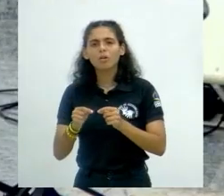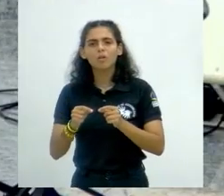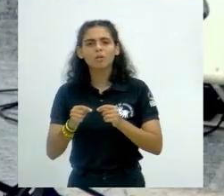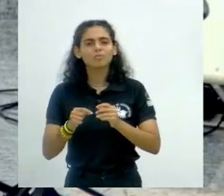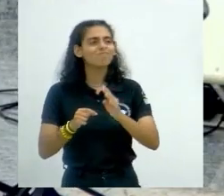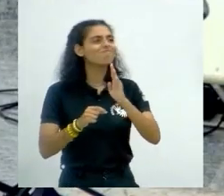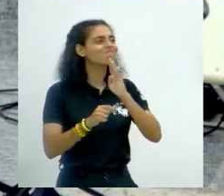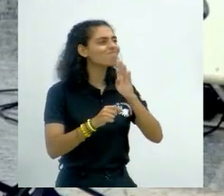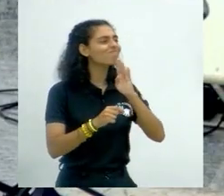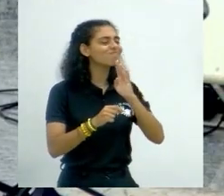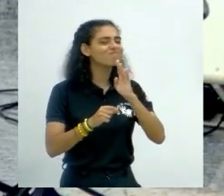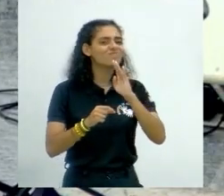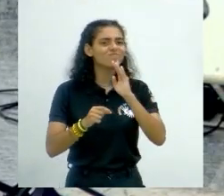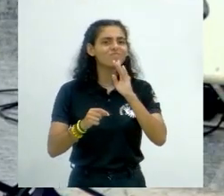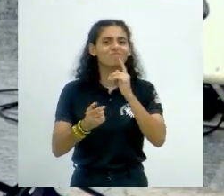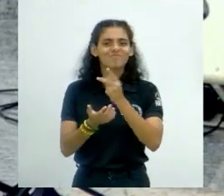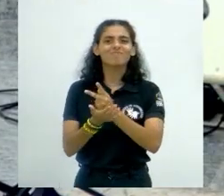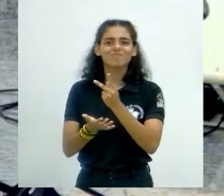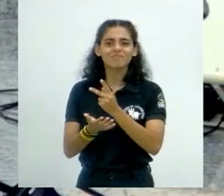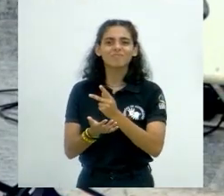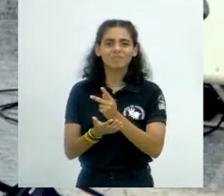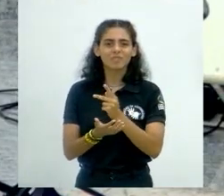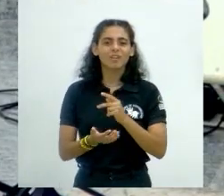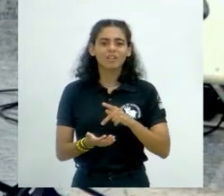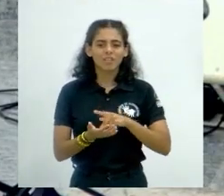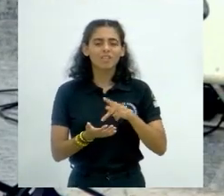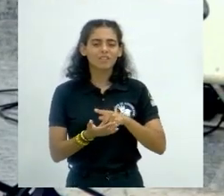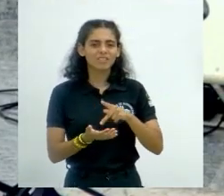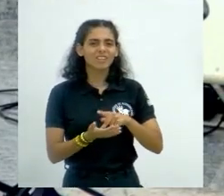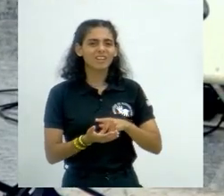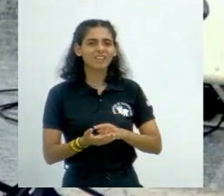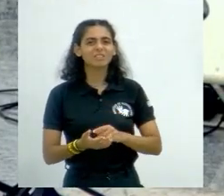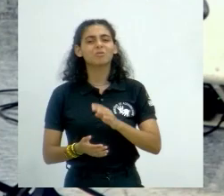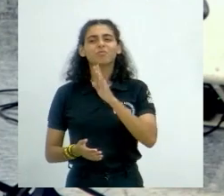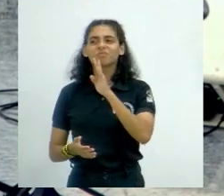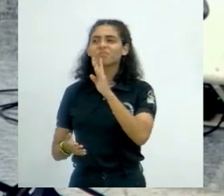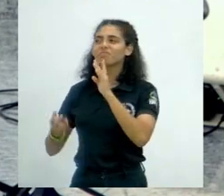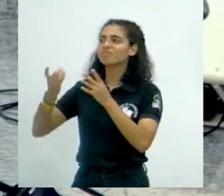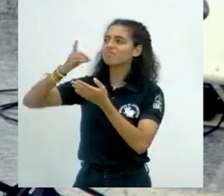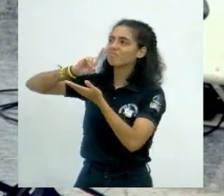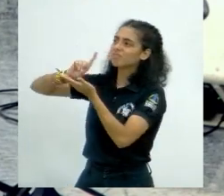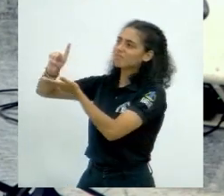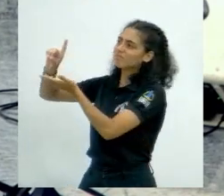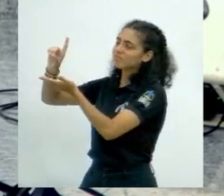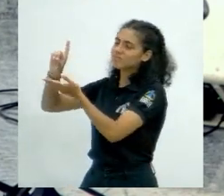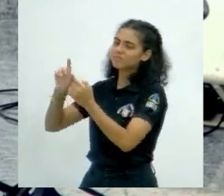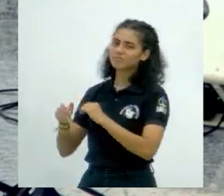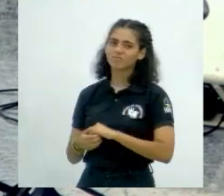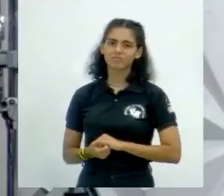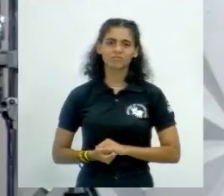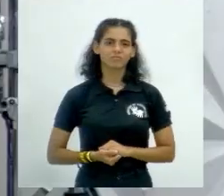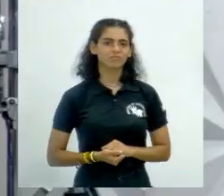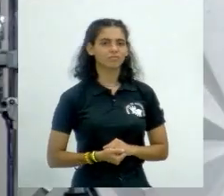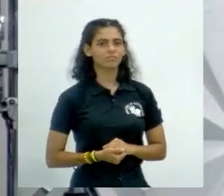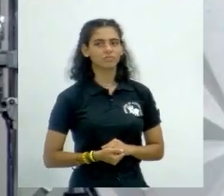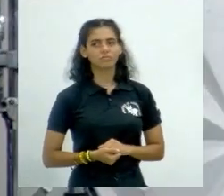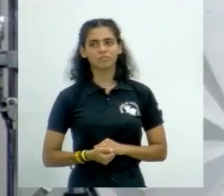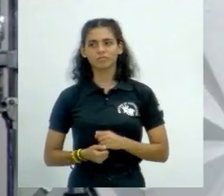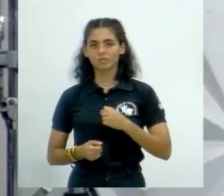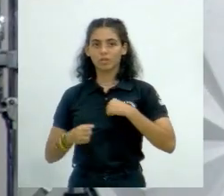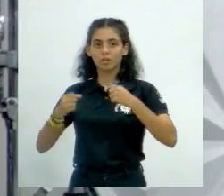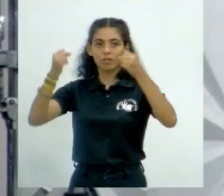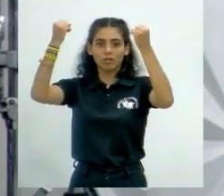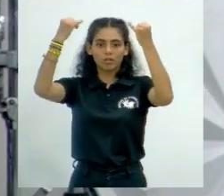que vale a pena buscar. E aí eu trouxe para vocês o que eu chamei, né, o que eu expliquei para vocês, não o que eu